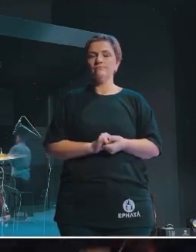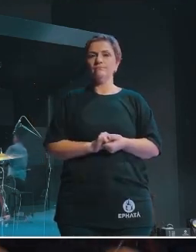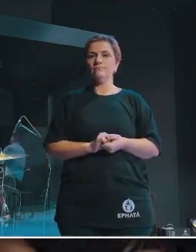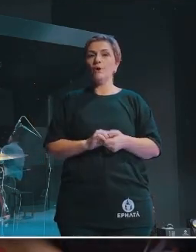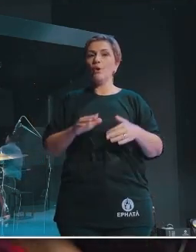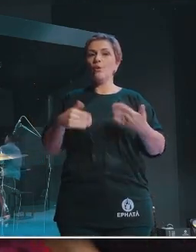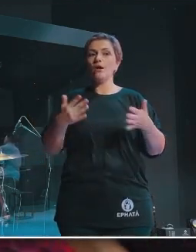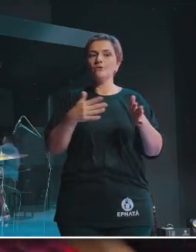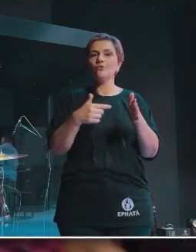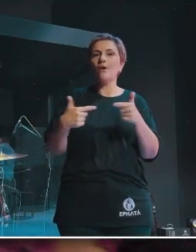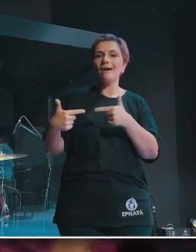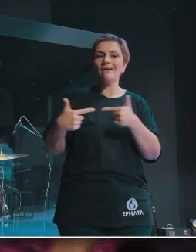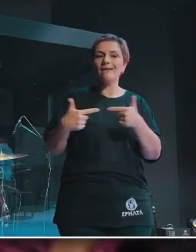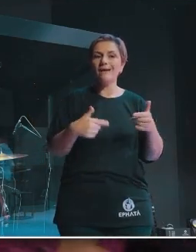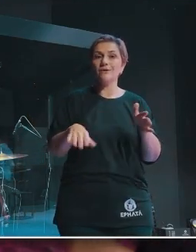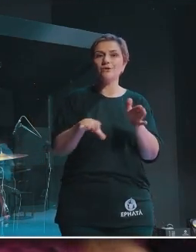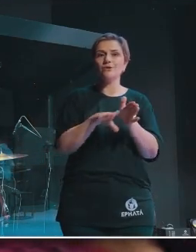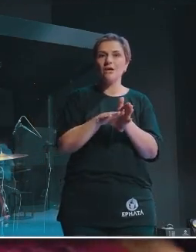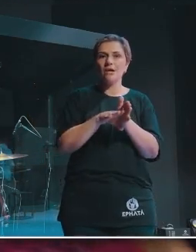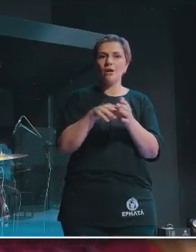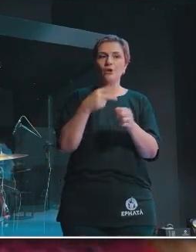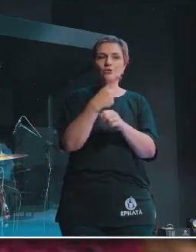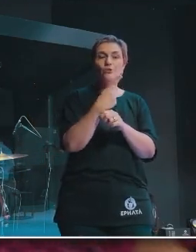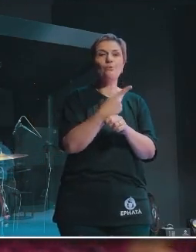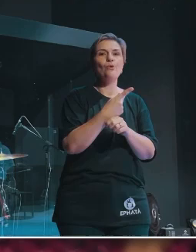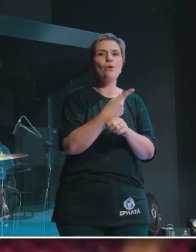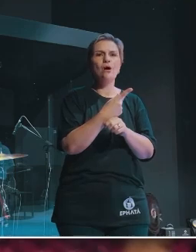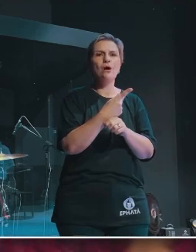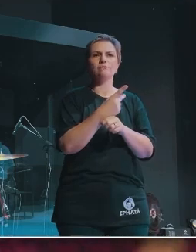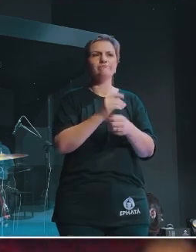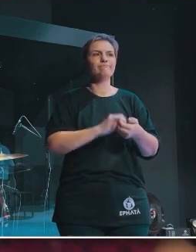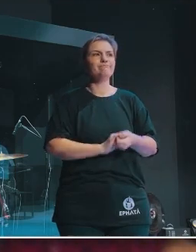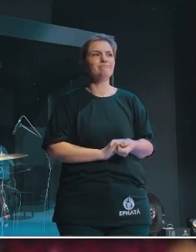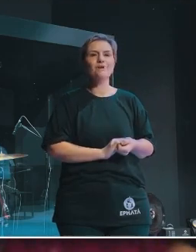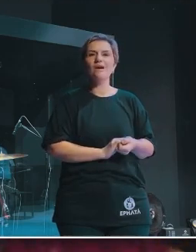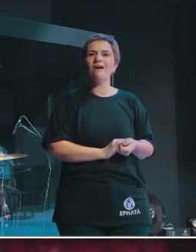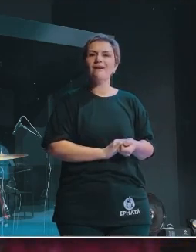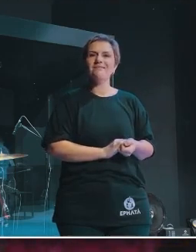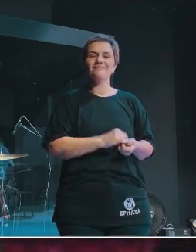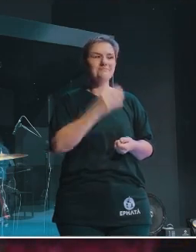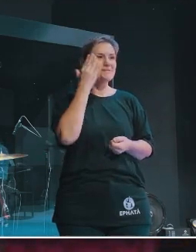Quando a guerra chega, você procura o horóscopo ou você procura a palavra?